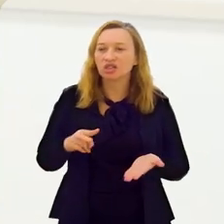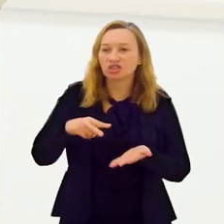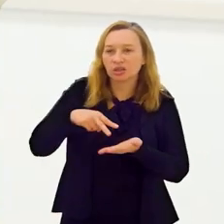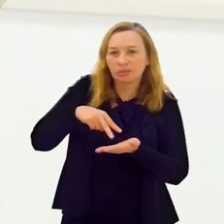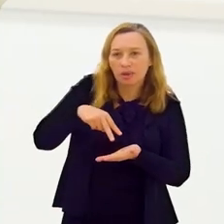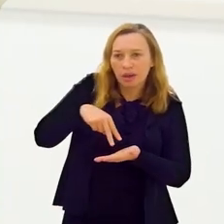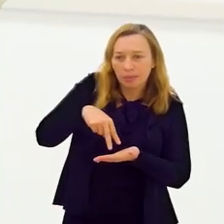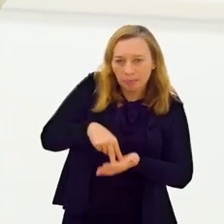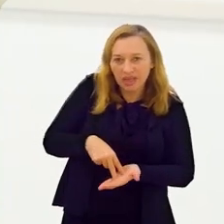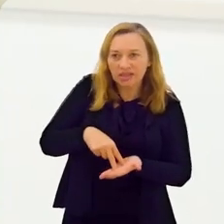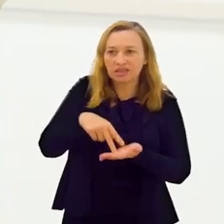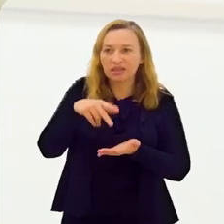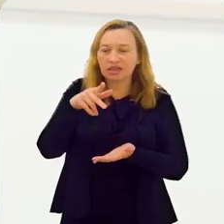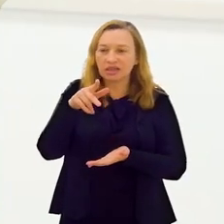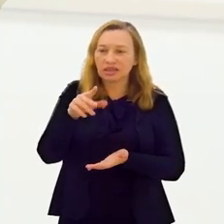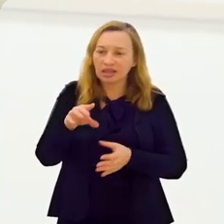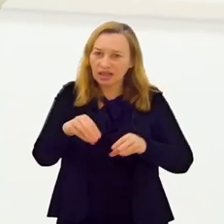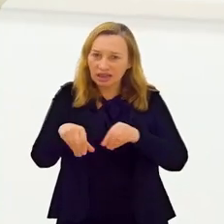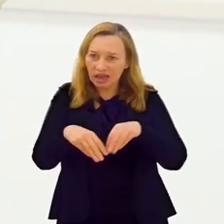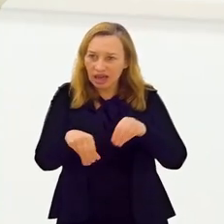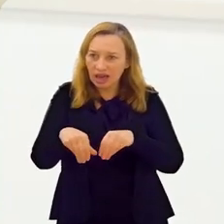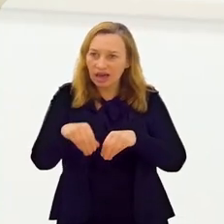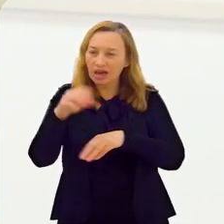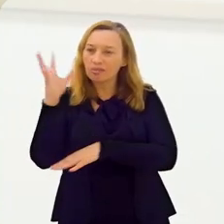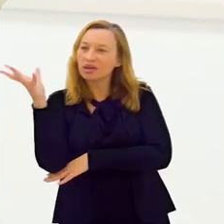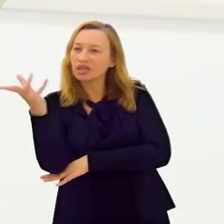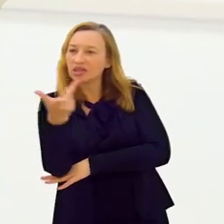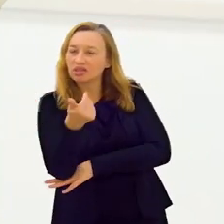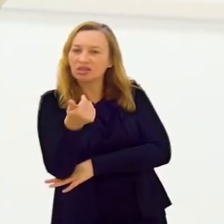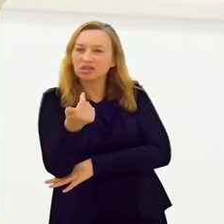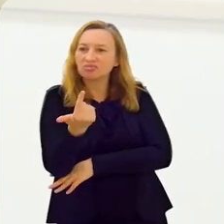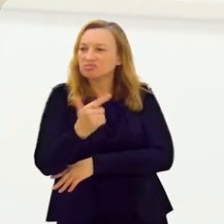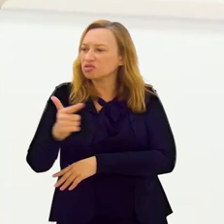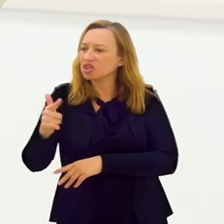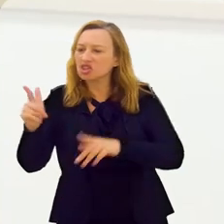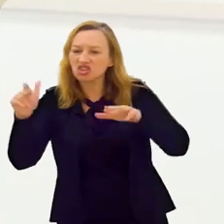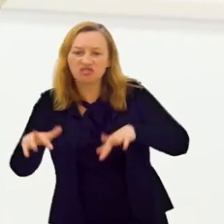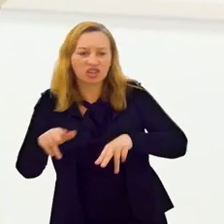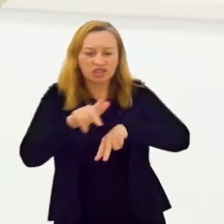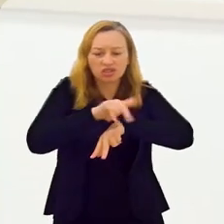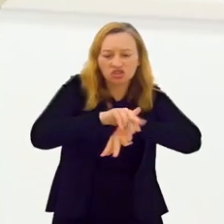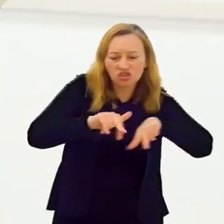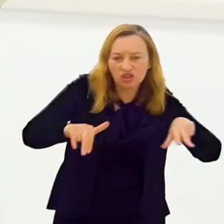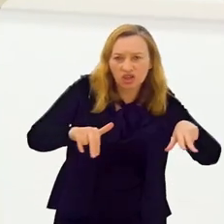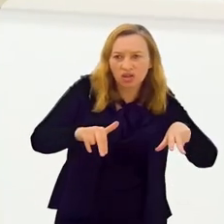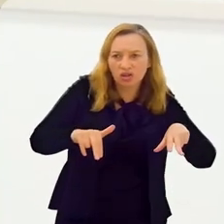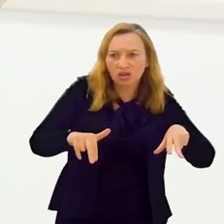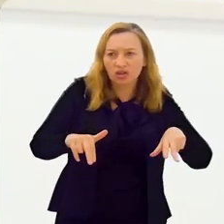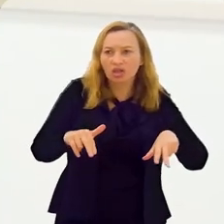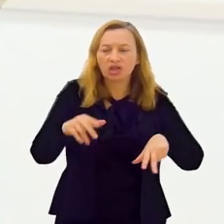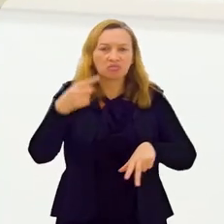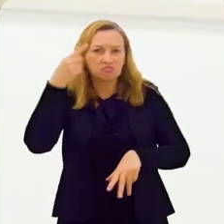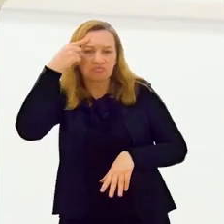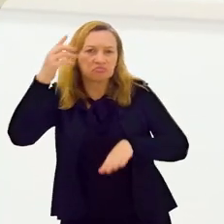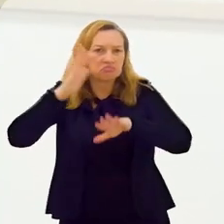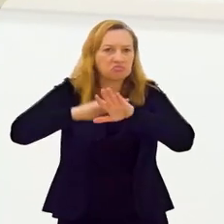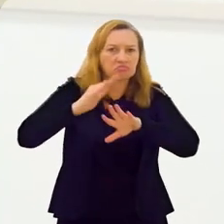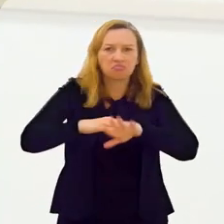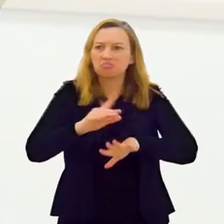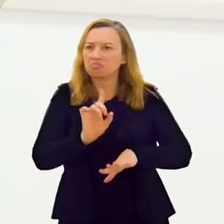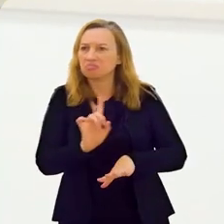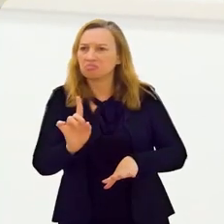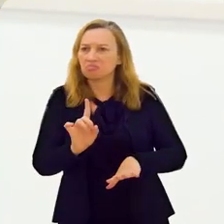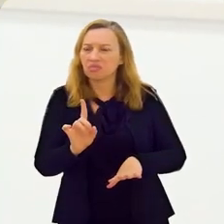quando a gente pisa na terra para a natureza, não existe diferença de gênero, nem